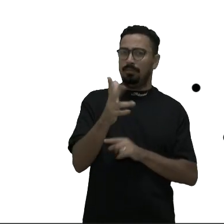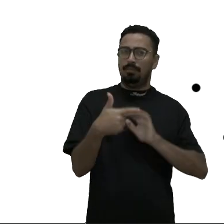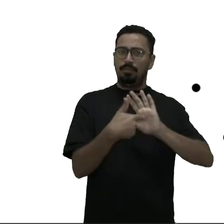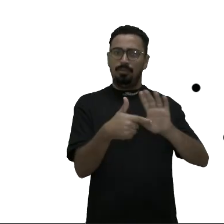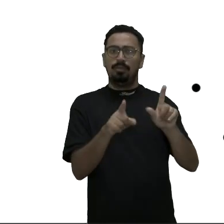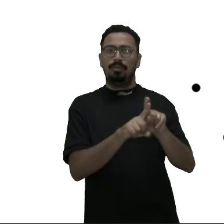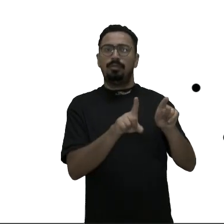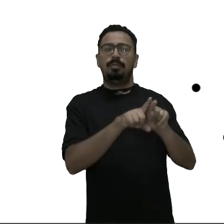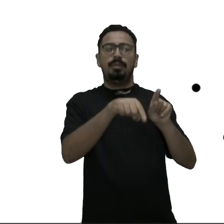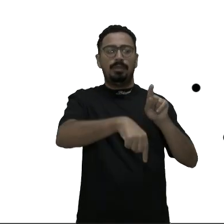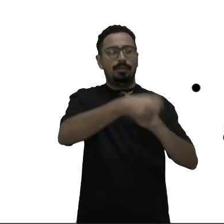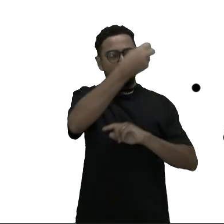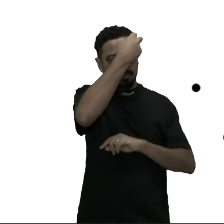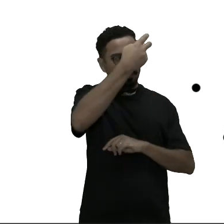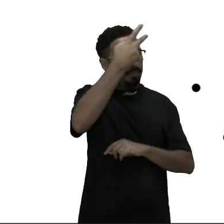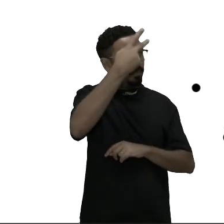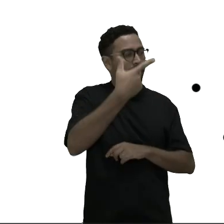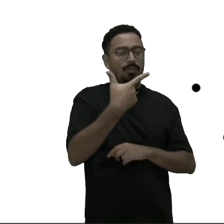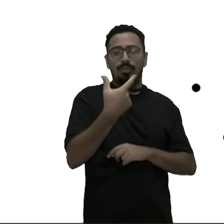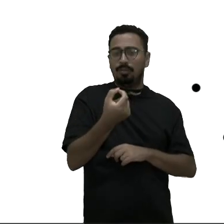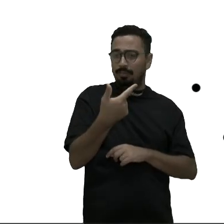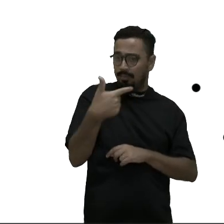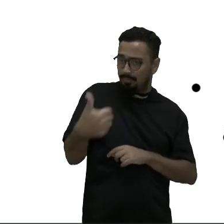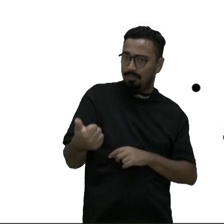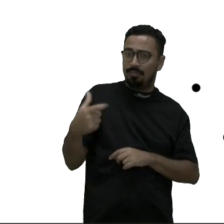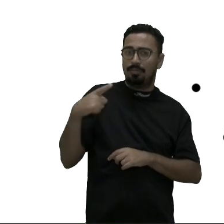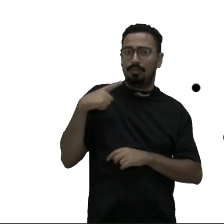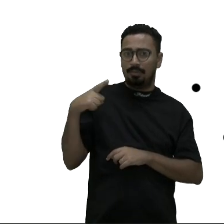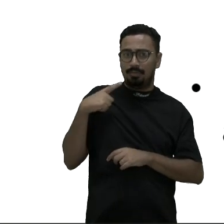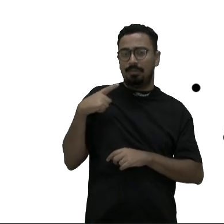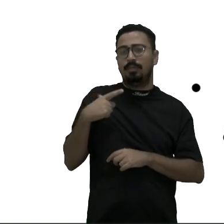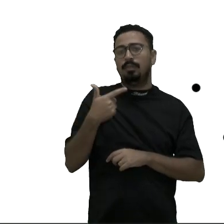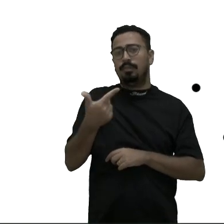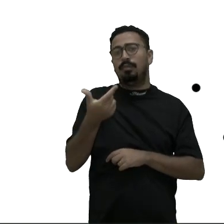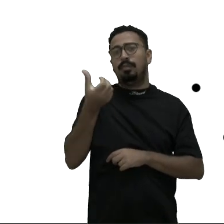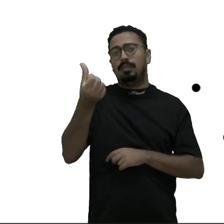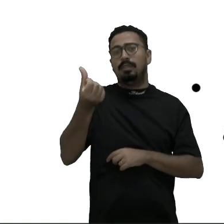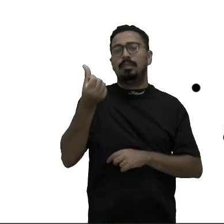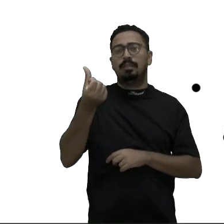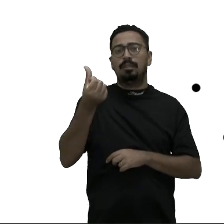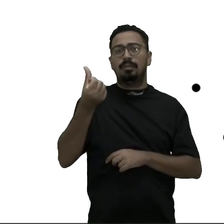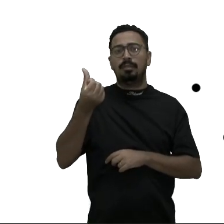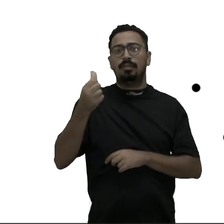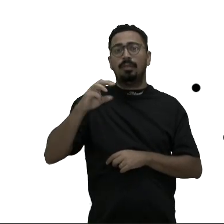nosso município lá em 2021 ficou superavitário em